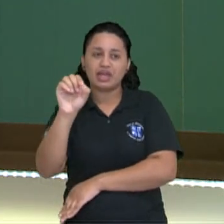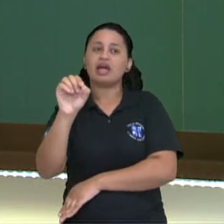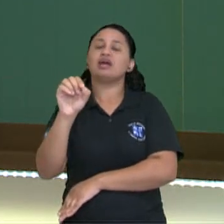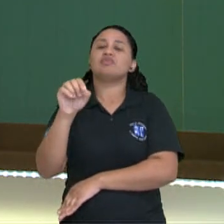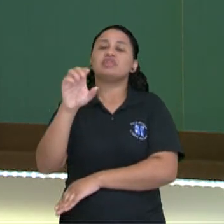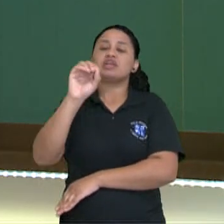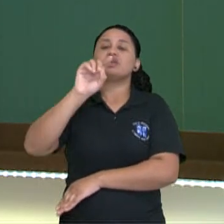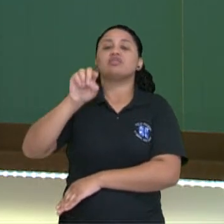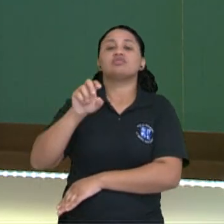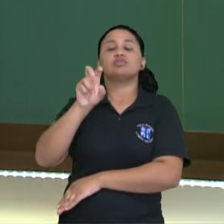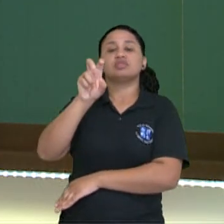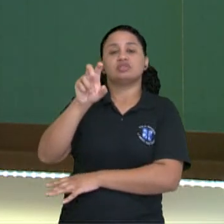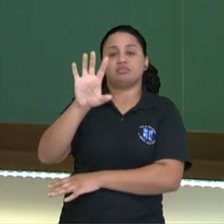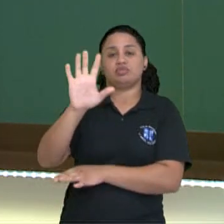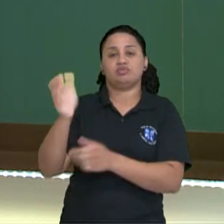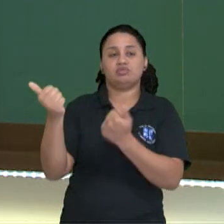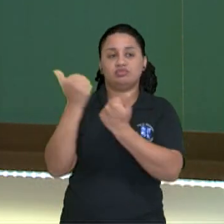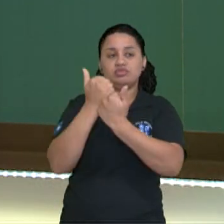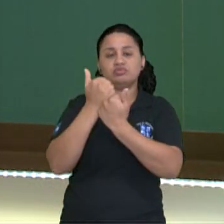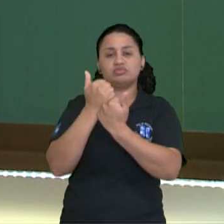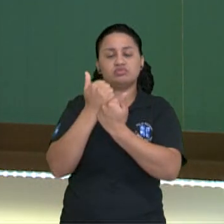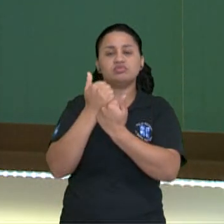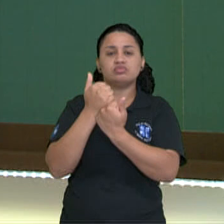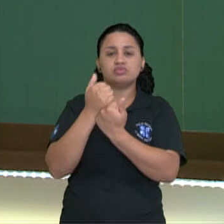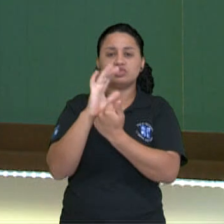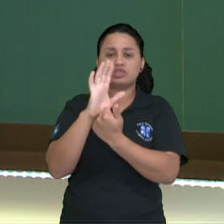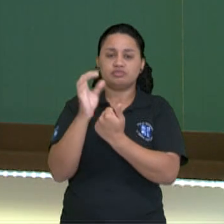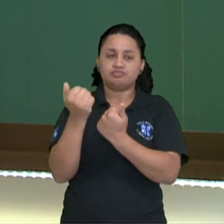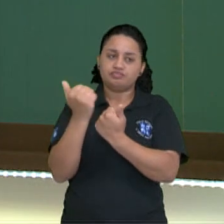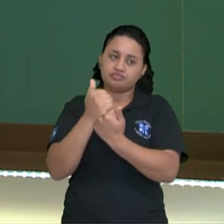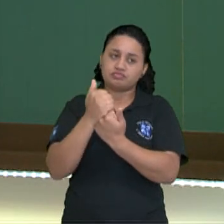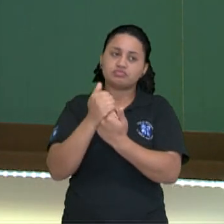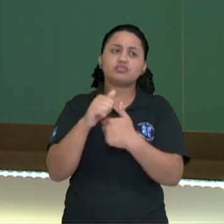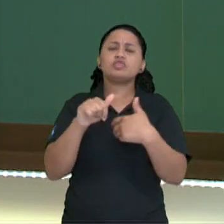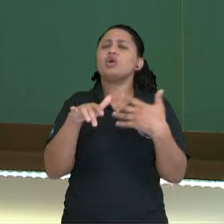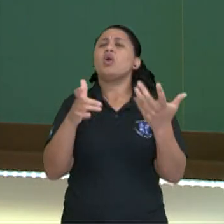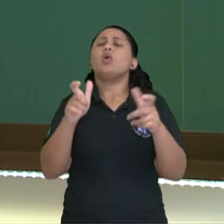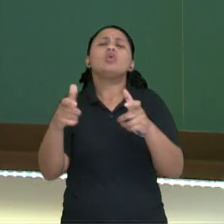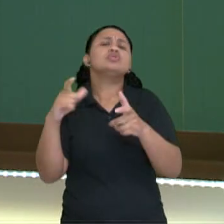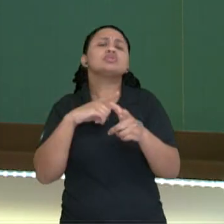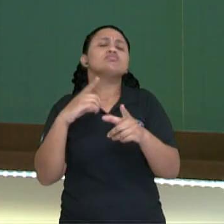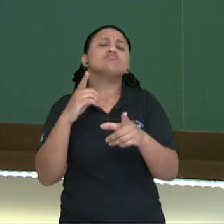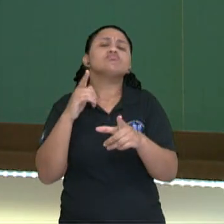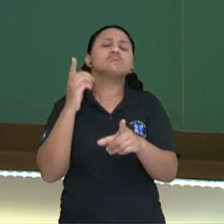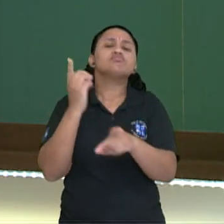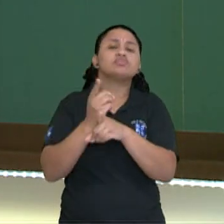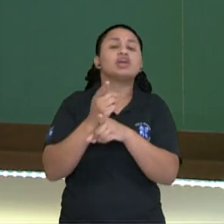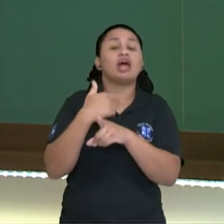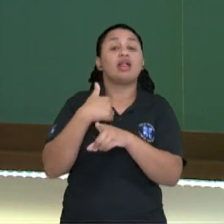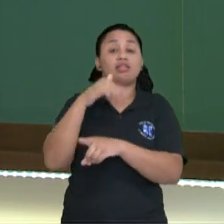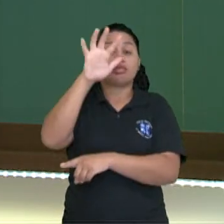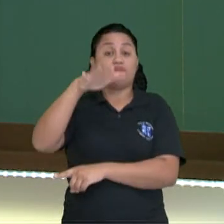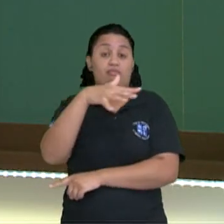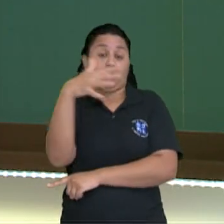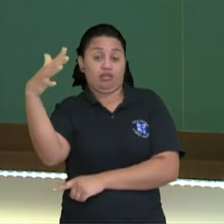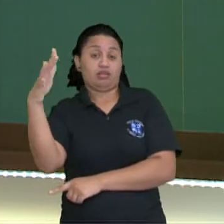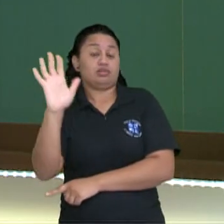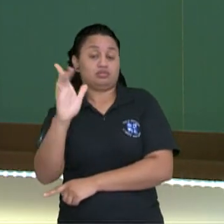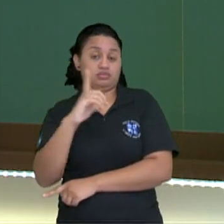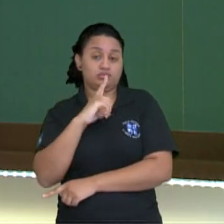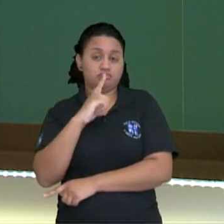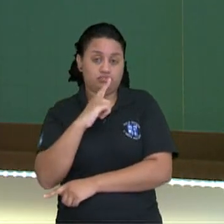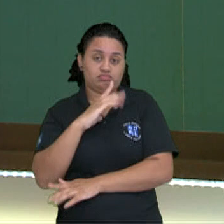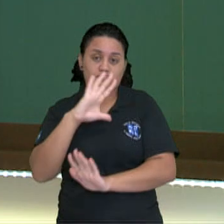por 0,5 já no formato decimal. De onde eu tirei esse valor? Da tabela de valores notáveis.